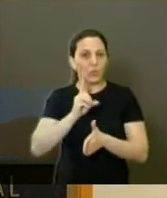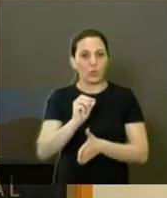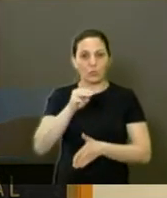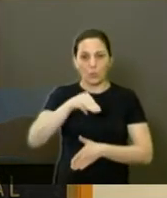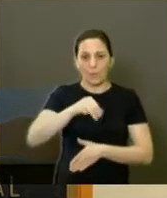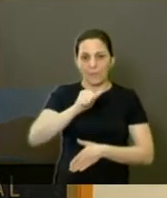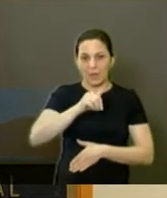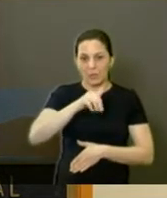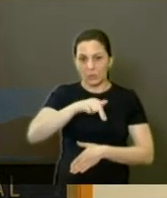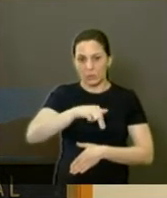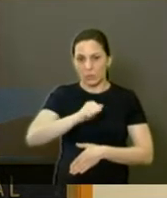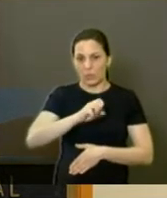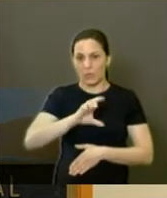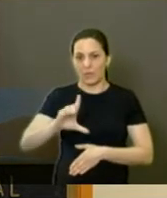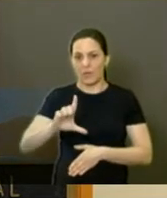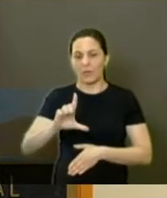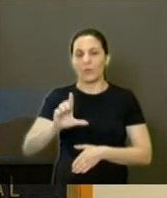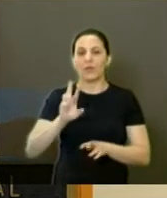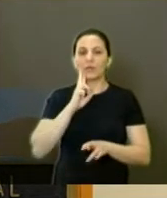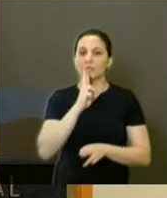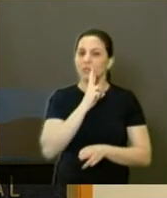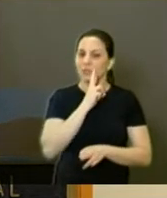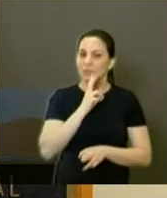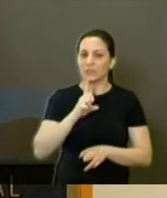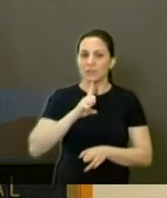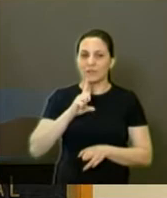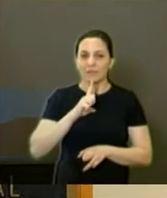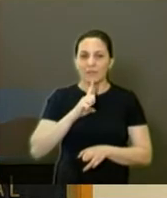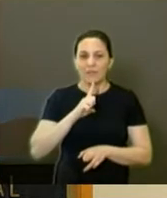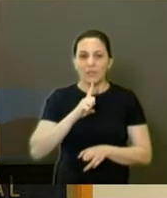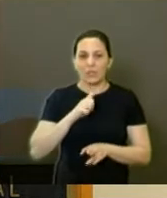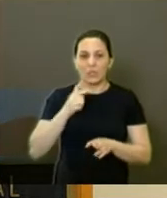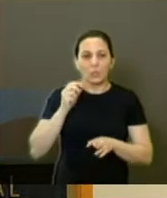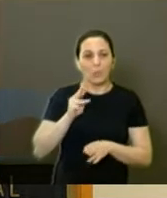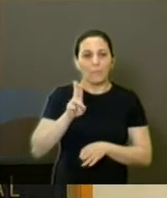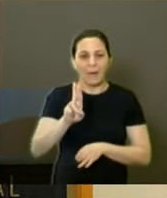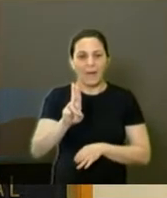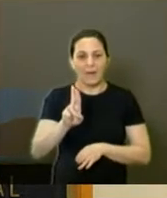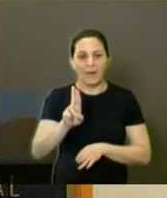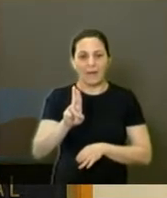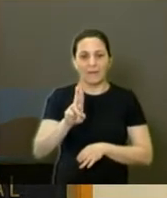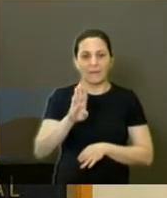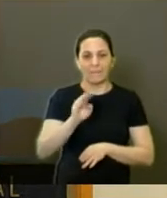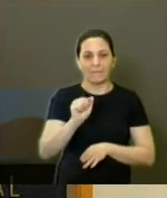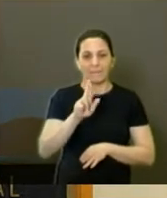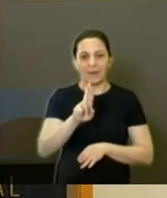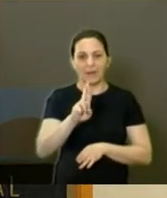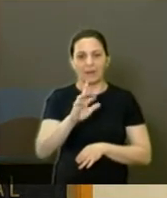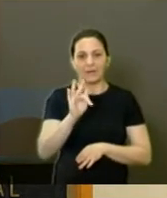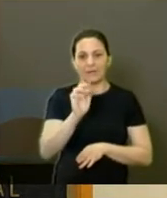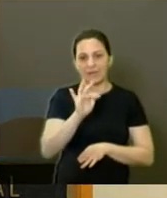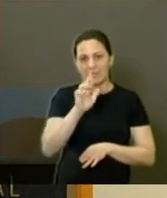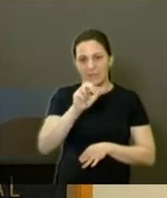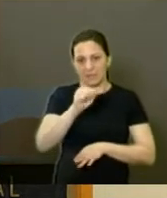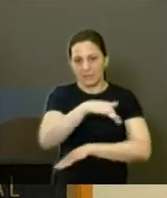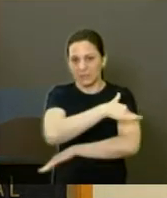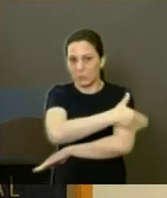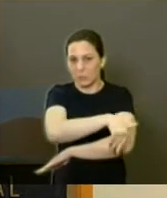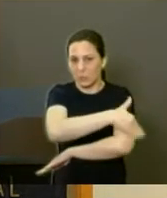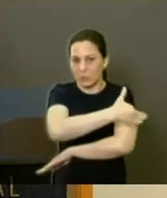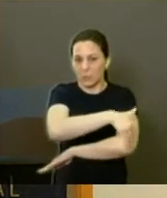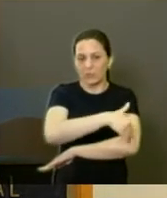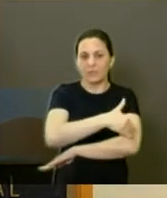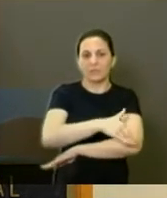o seu restaurante. Nascido do Bar do Freitas, na esquina da Avenida São Paulo com a Rua Antônio